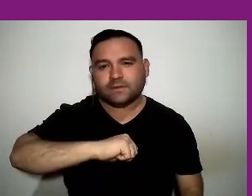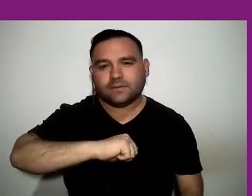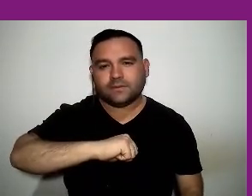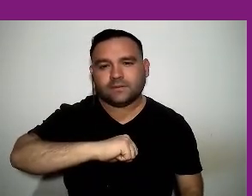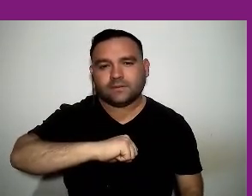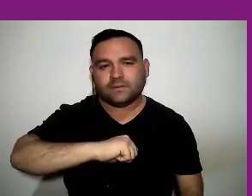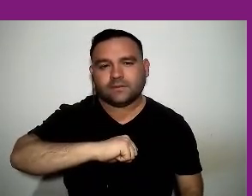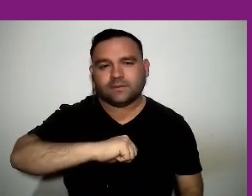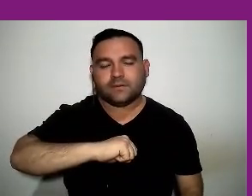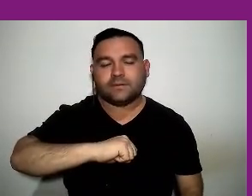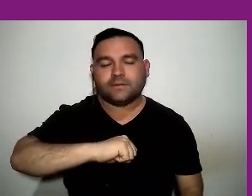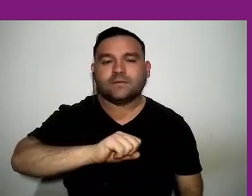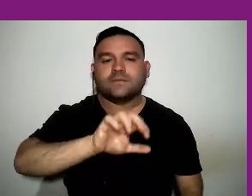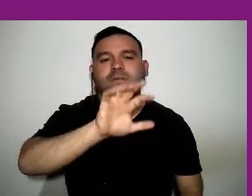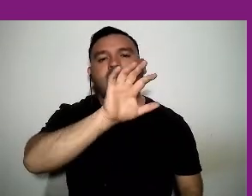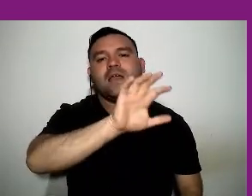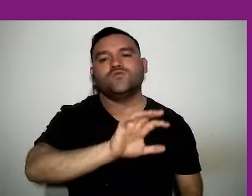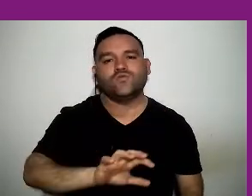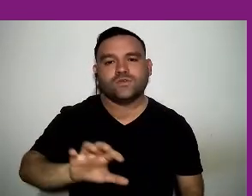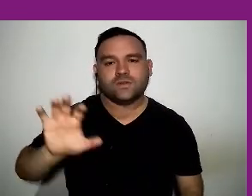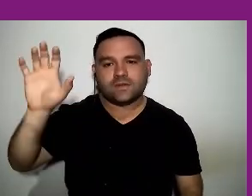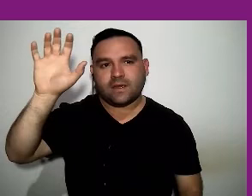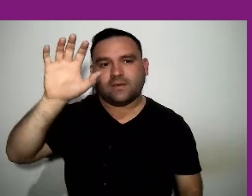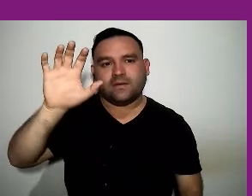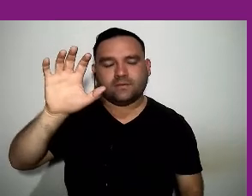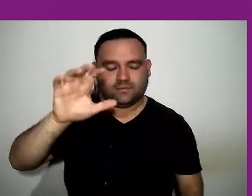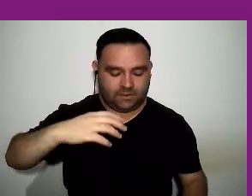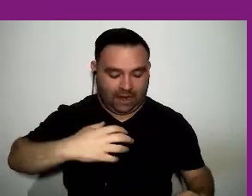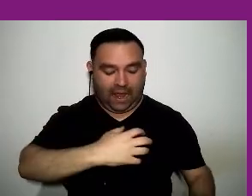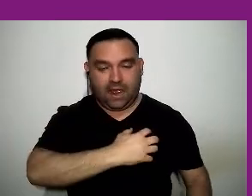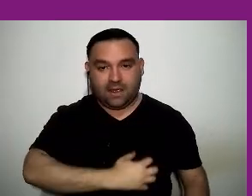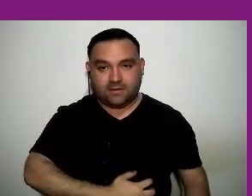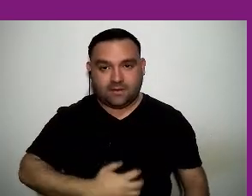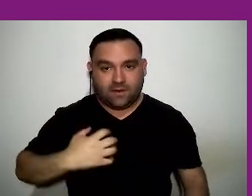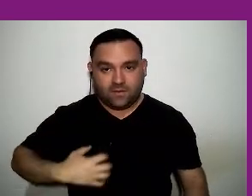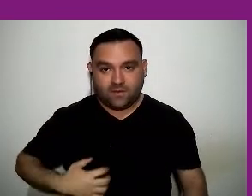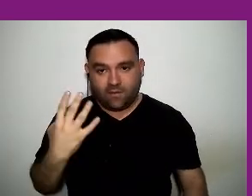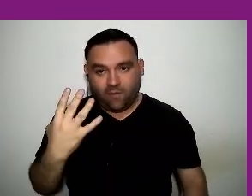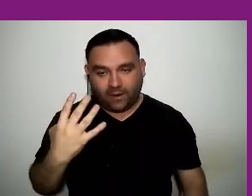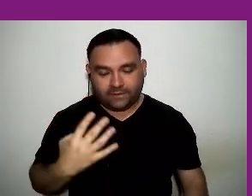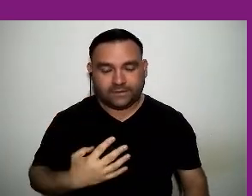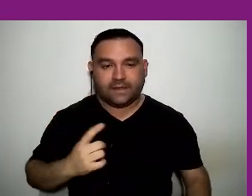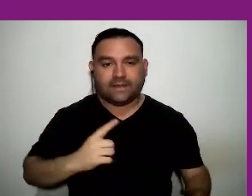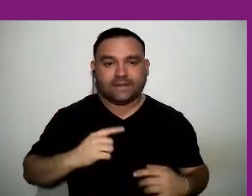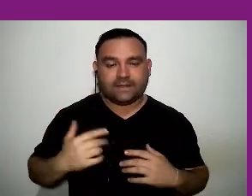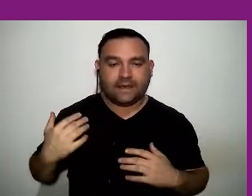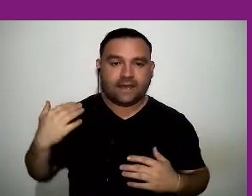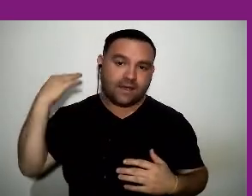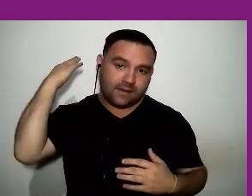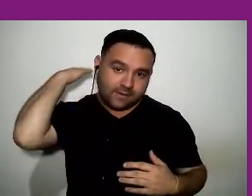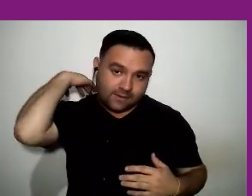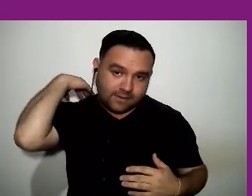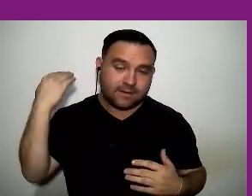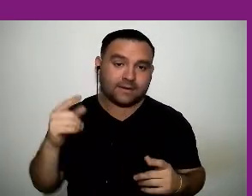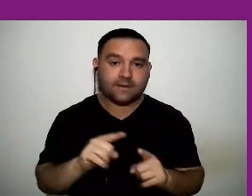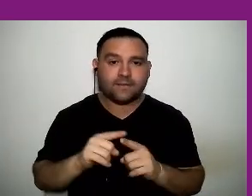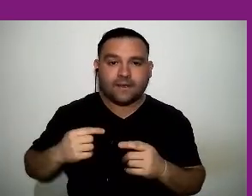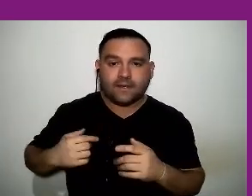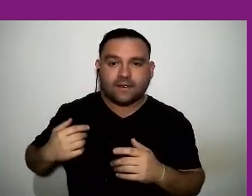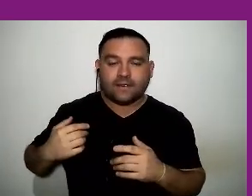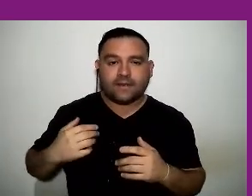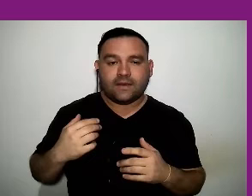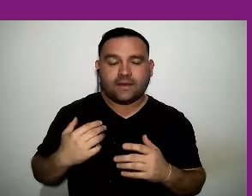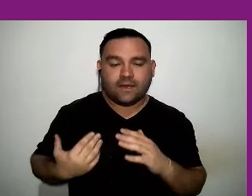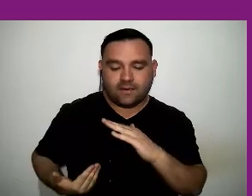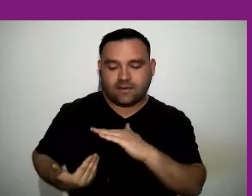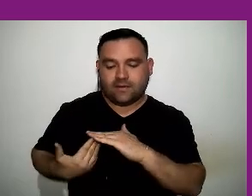a distribuição regional, né, nas 4 regiões pulmonares, aqui a região anterior, a região mais perto lá do